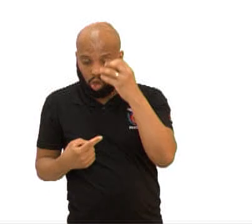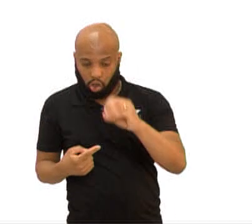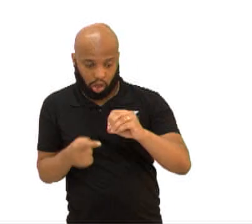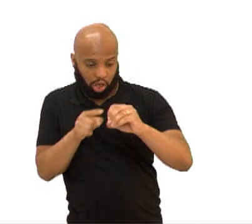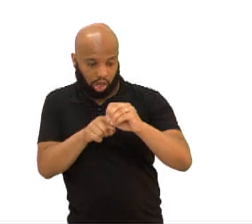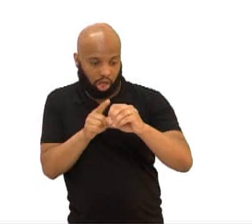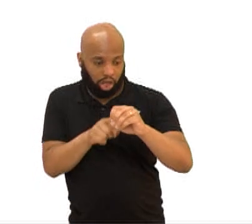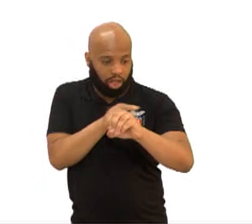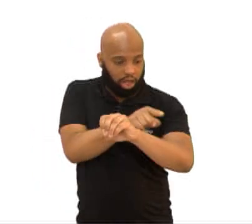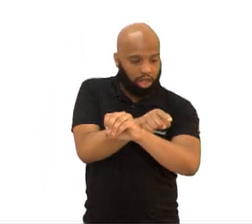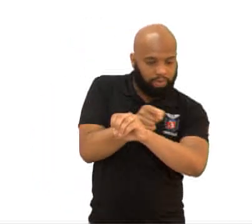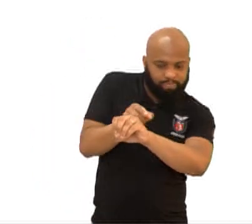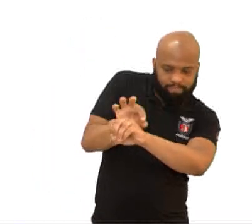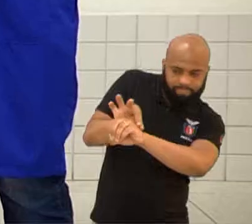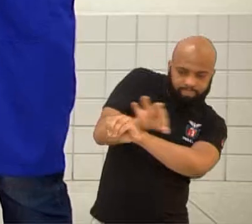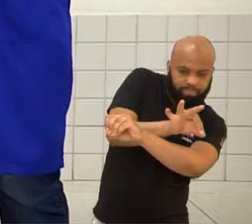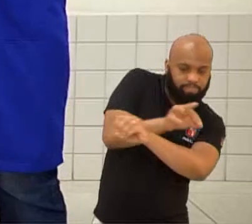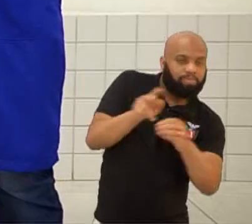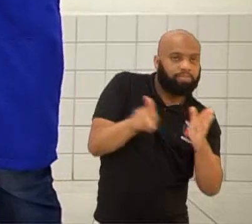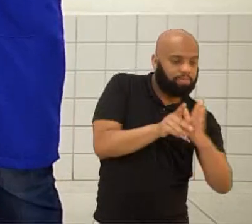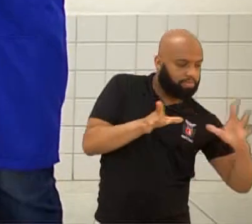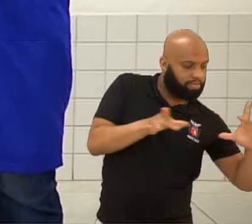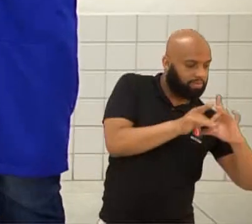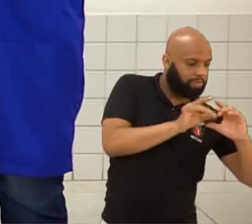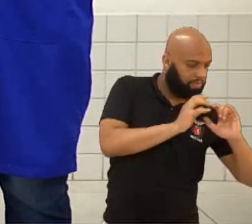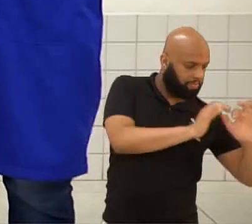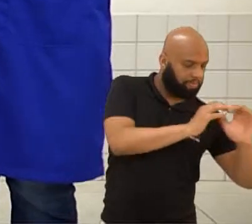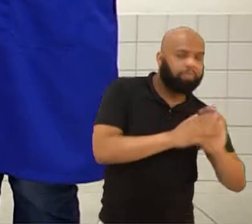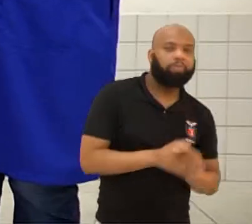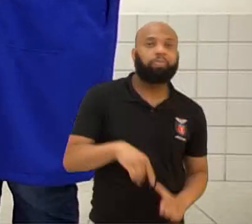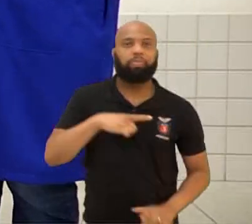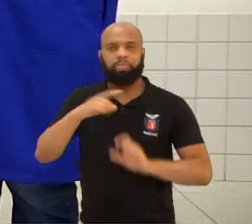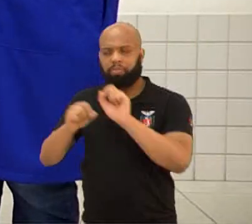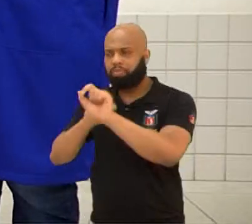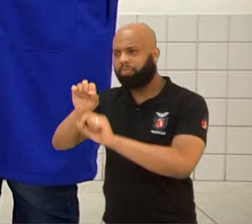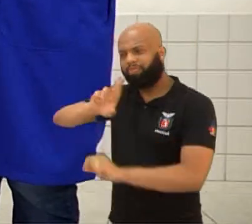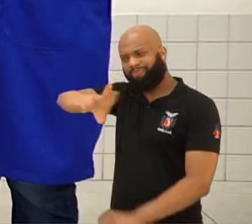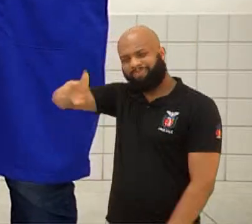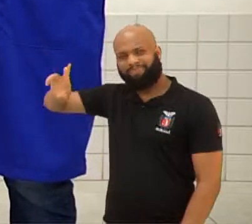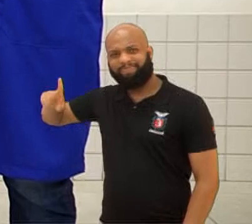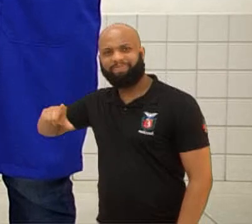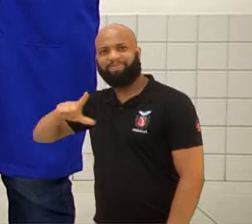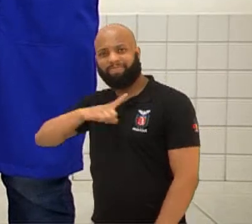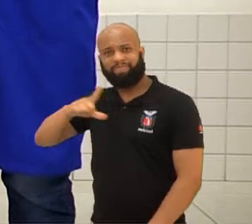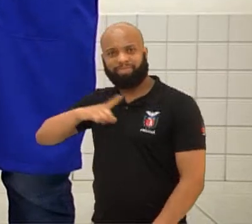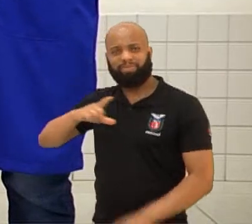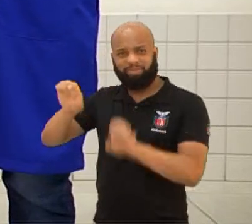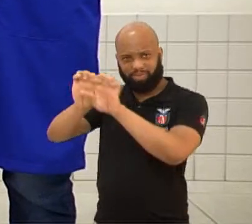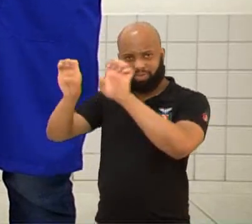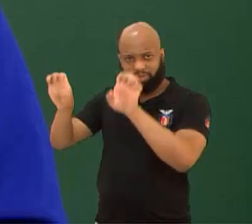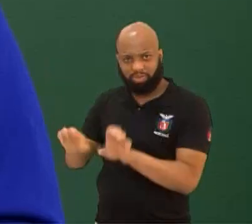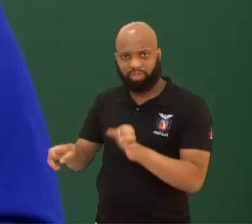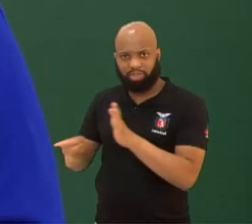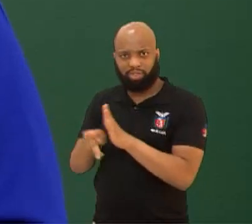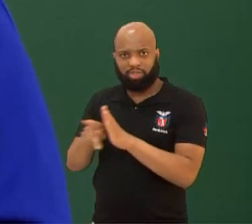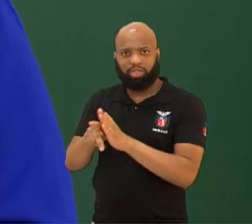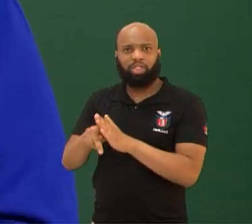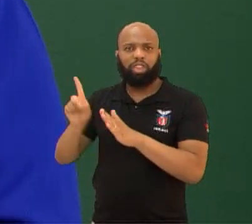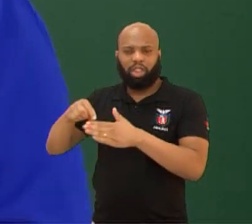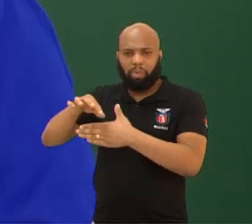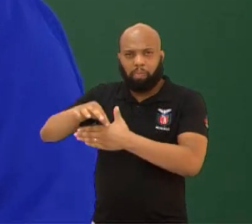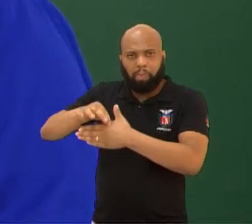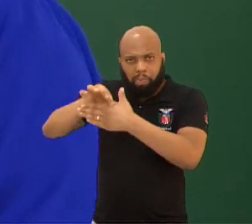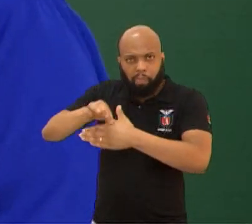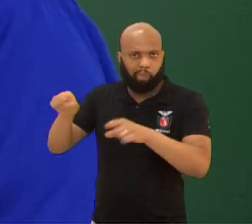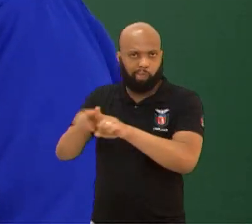certo? E notem aqui, pessoal, que nós temos várias estruturas musculares também envolvidas, tá? Porque se nós tivéssemos essas estruturas, o